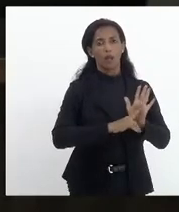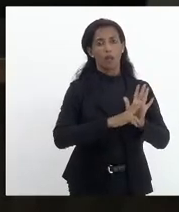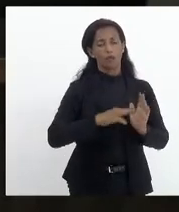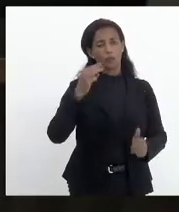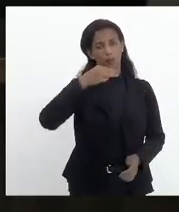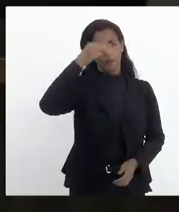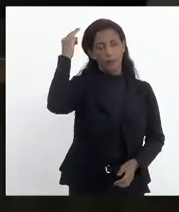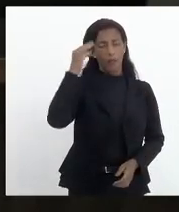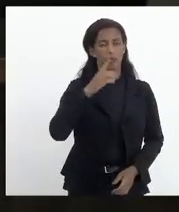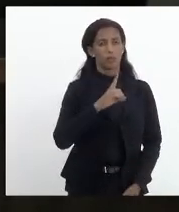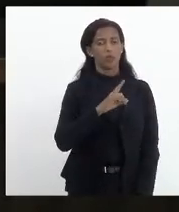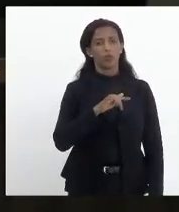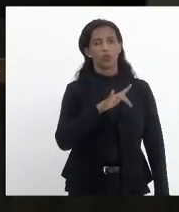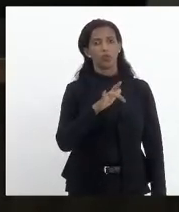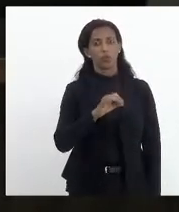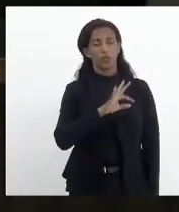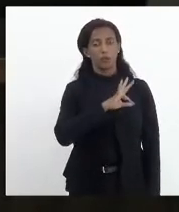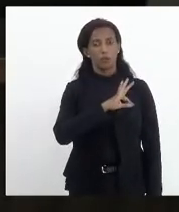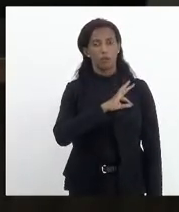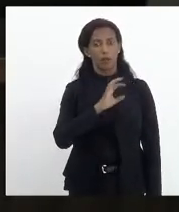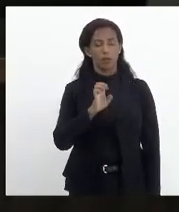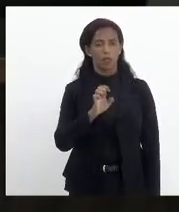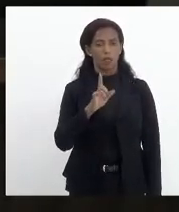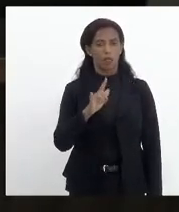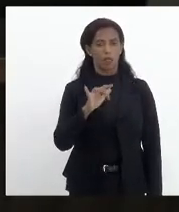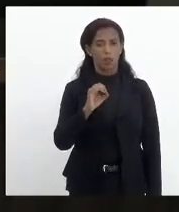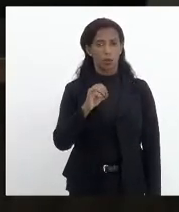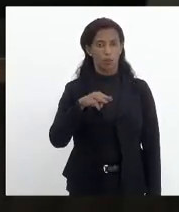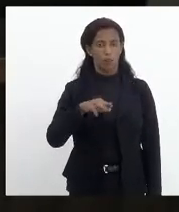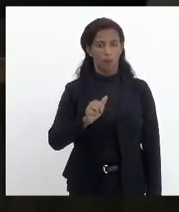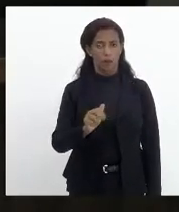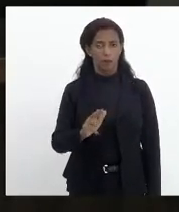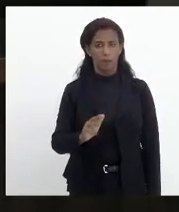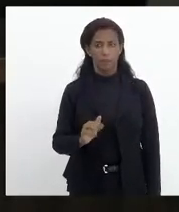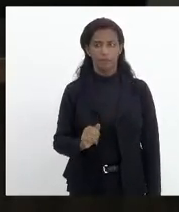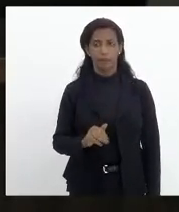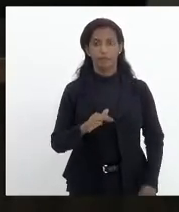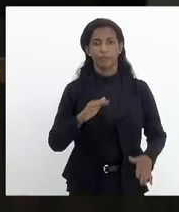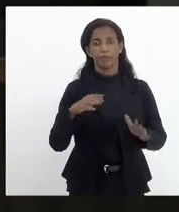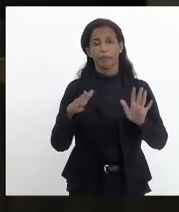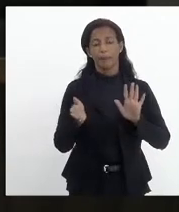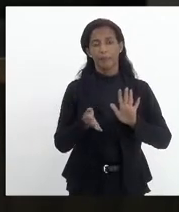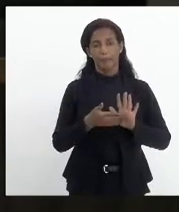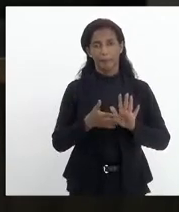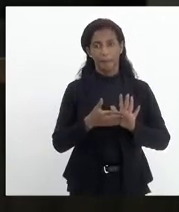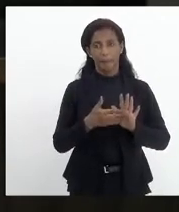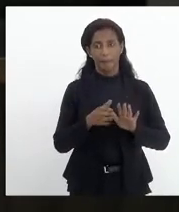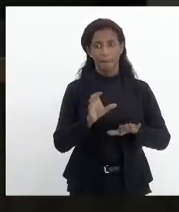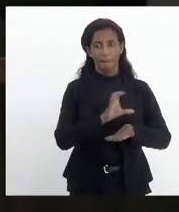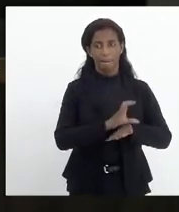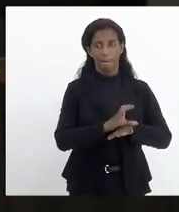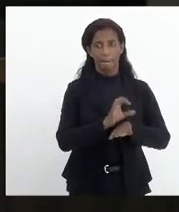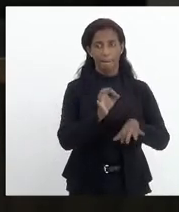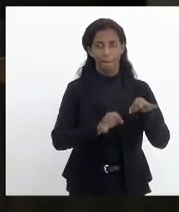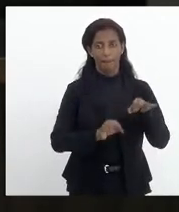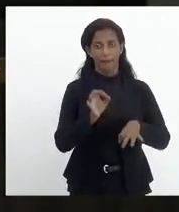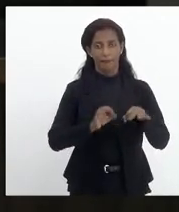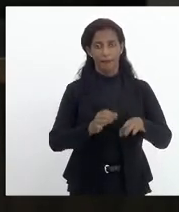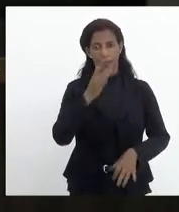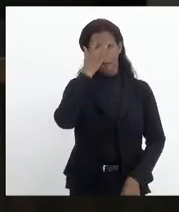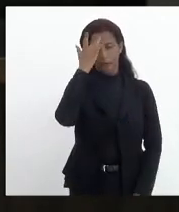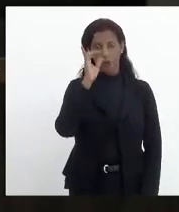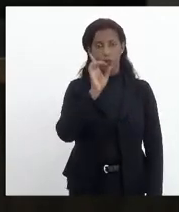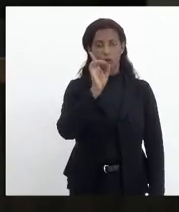Márcio Pacheco, Dionísio Lins, Marta Rocha Eliomar Coelho. Pendendo de pareceres das Comissões de Constituição e Justiça, da pessoa